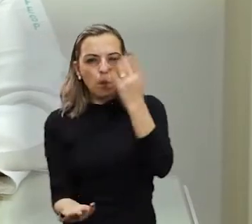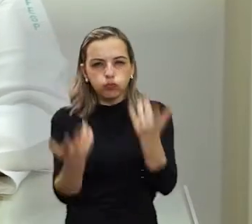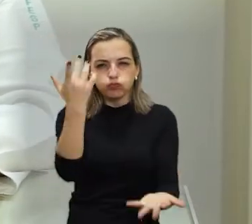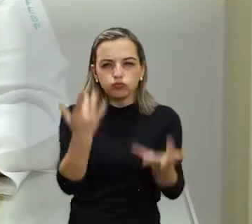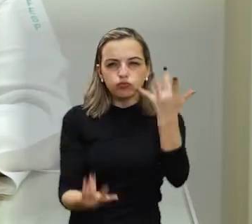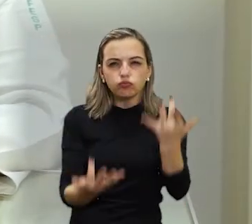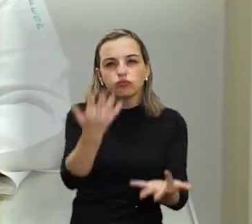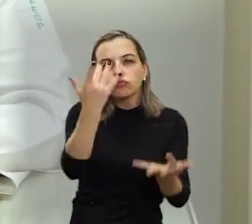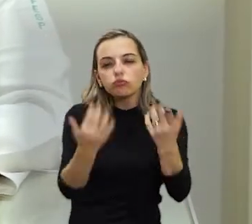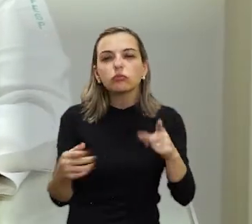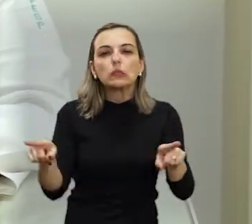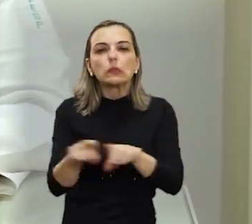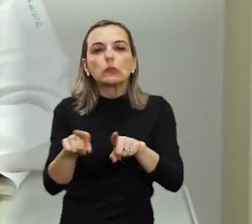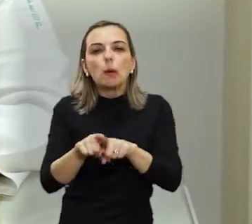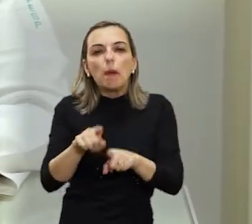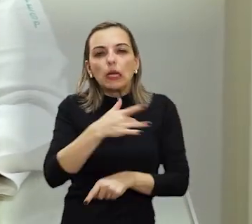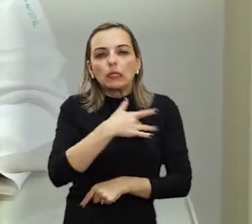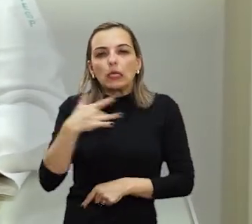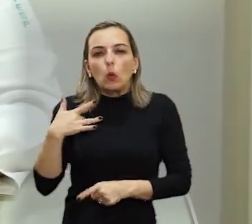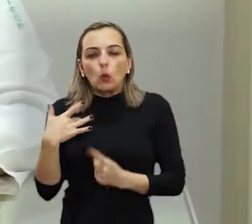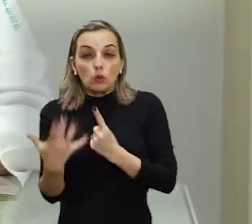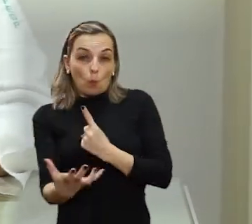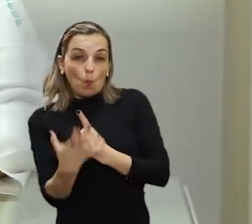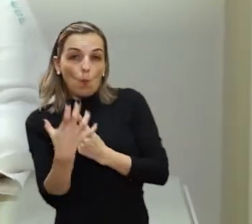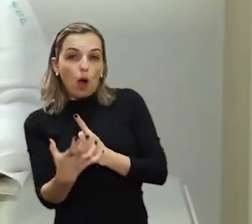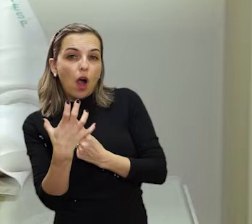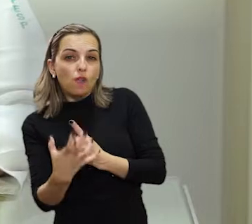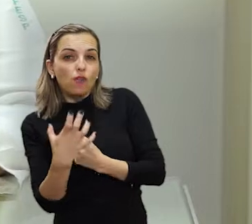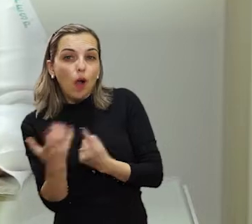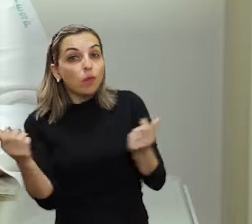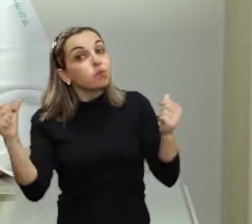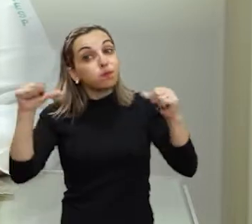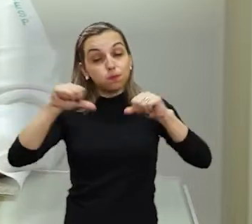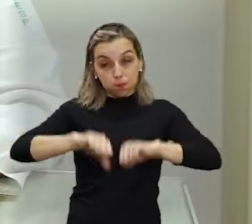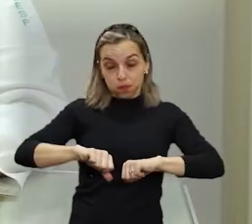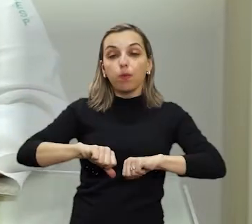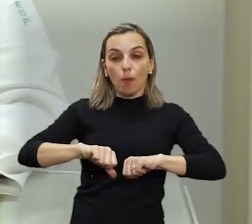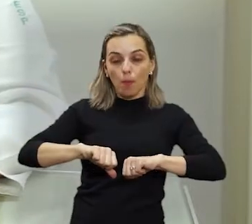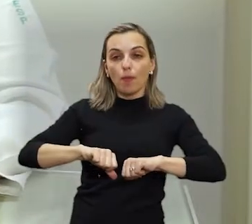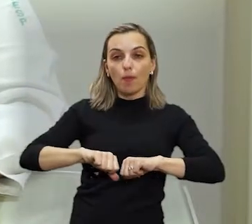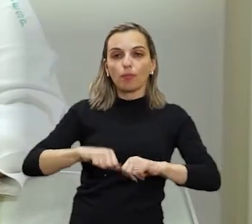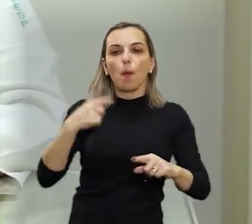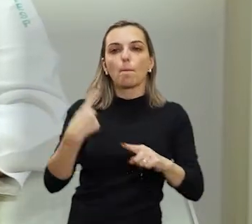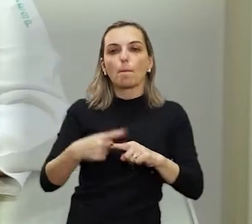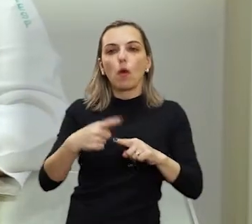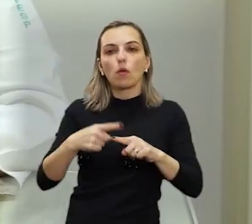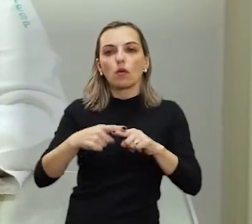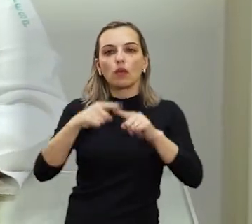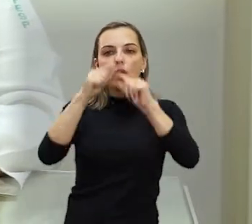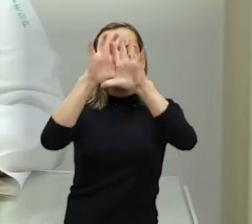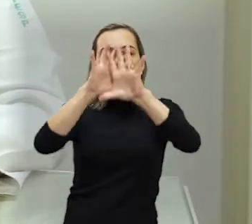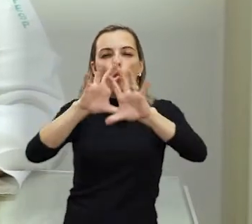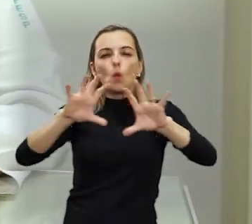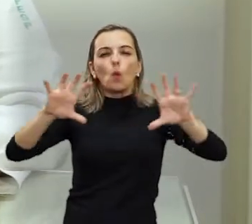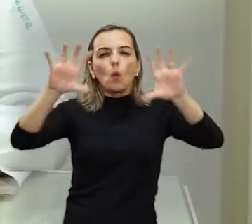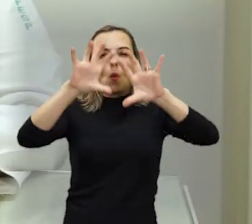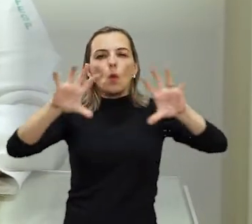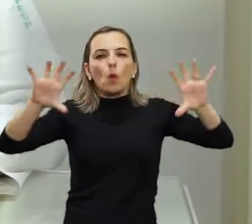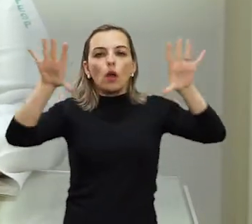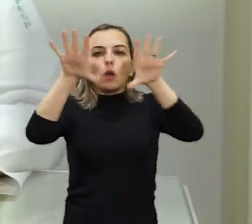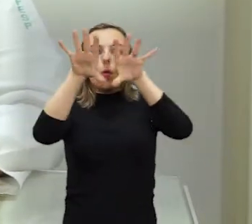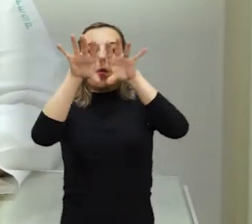coisa contaminada, né? Se for, é só folha, é só madeira, tudo bem, mas isso também tem